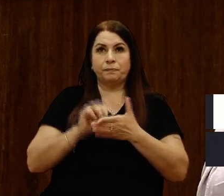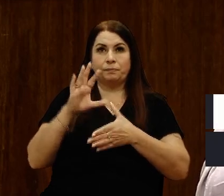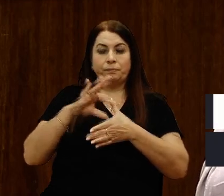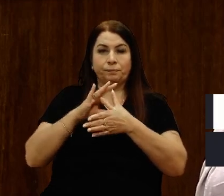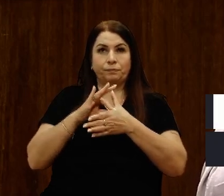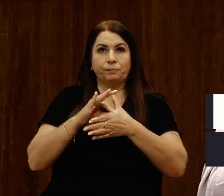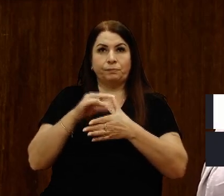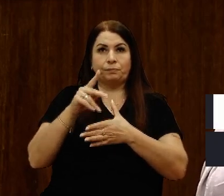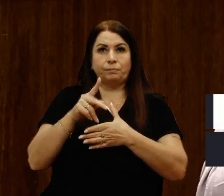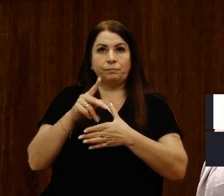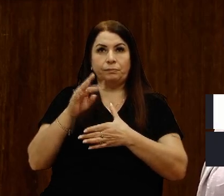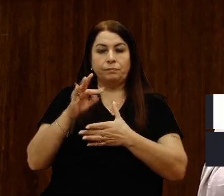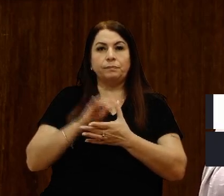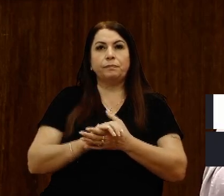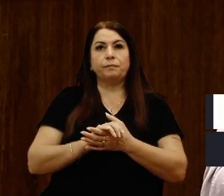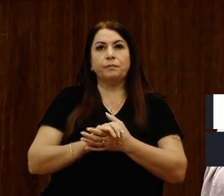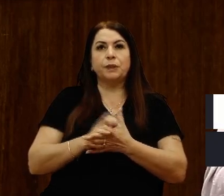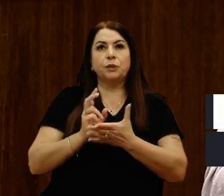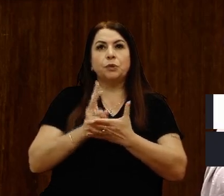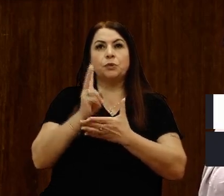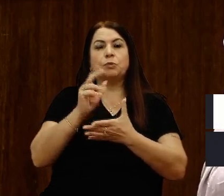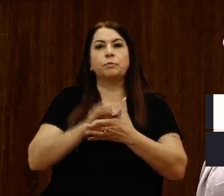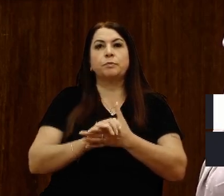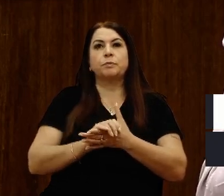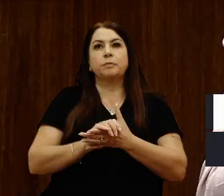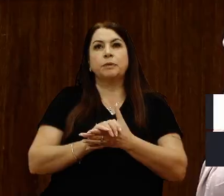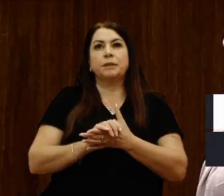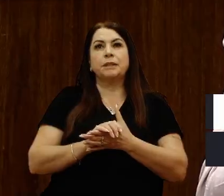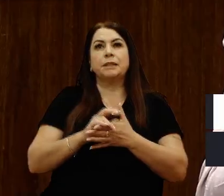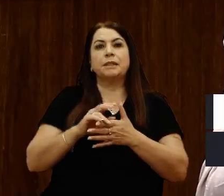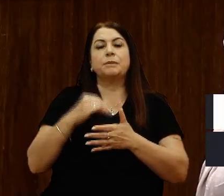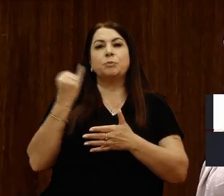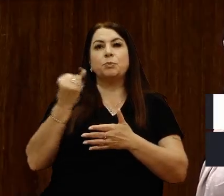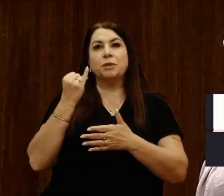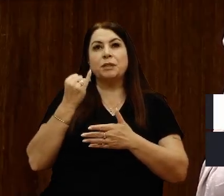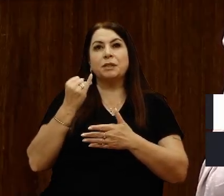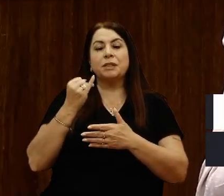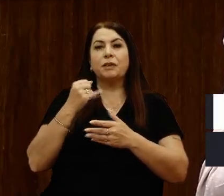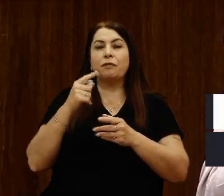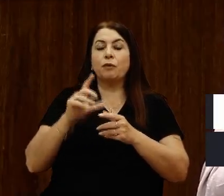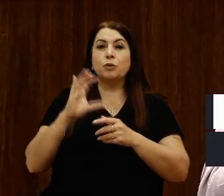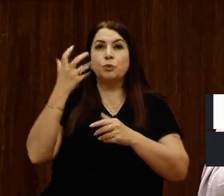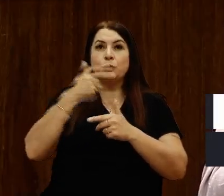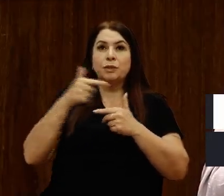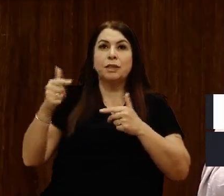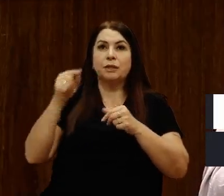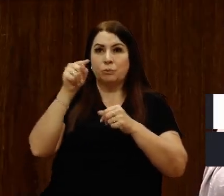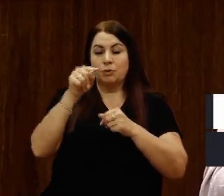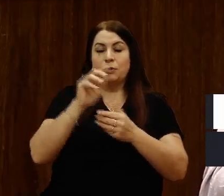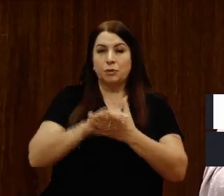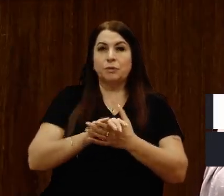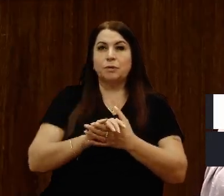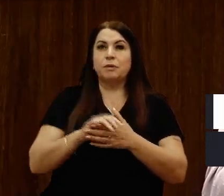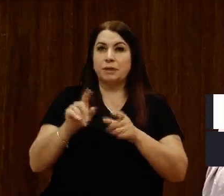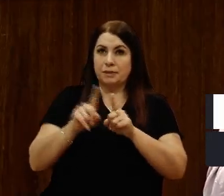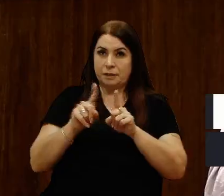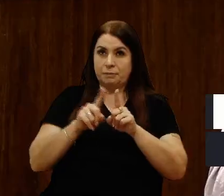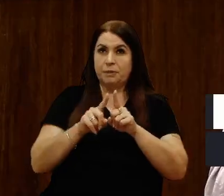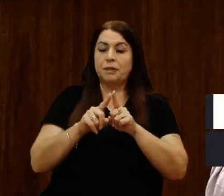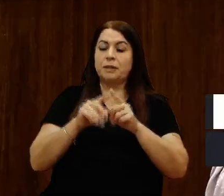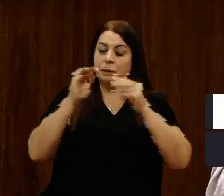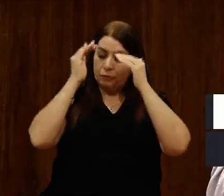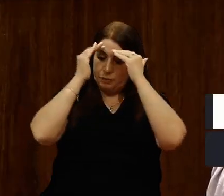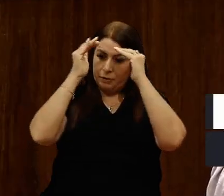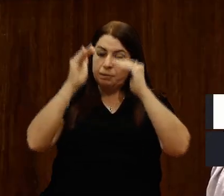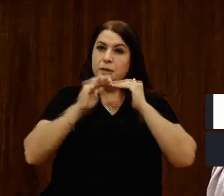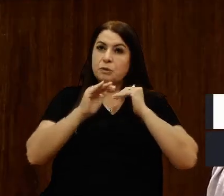líder a bancada do PT. E esses momentos significativamente agudos foram solucionados pelo senhor, que também teve o